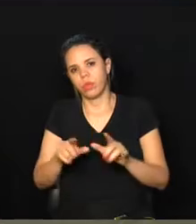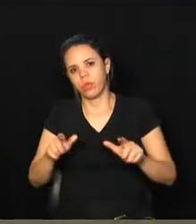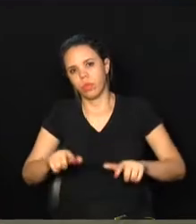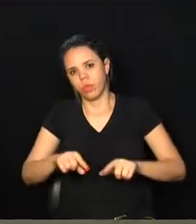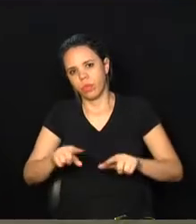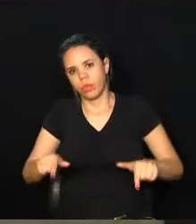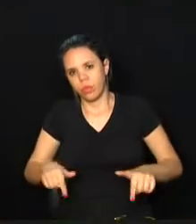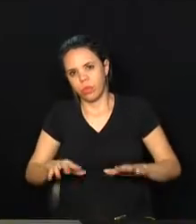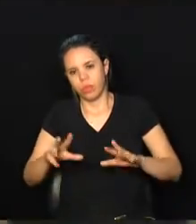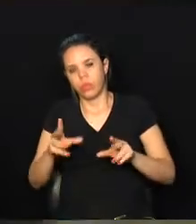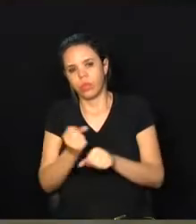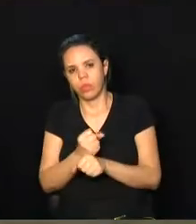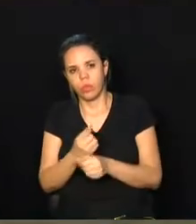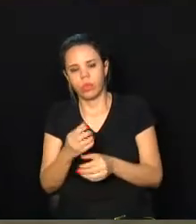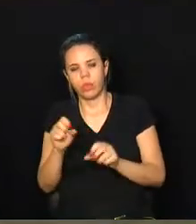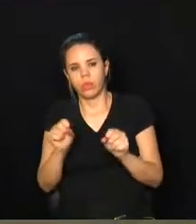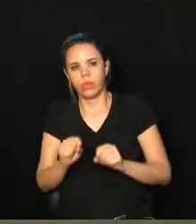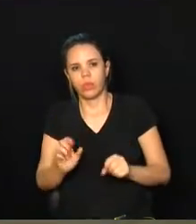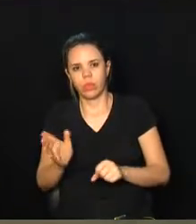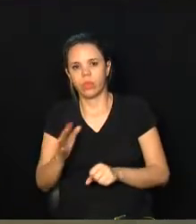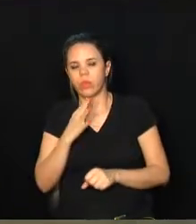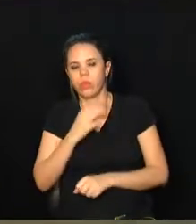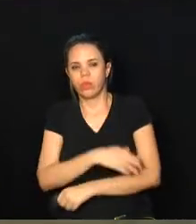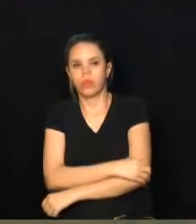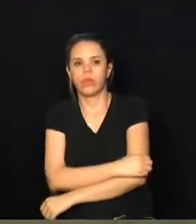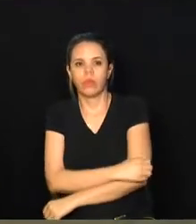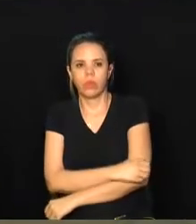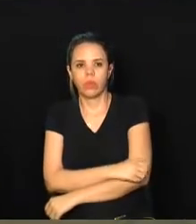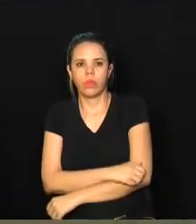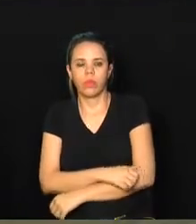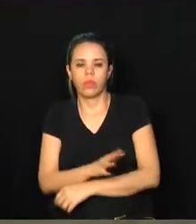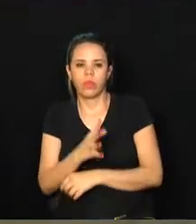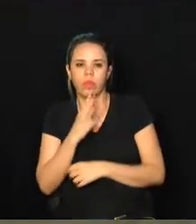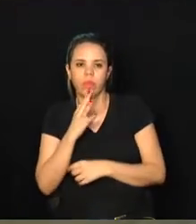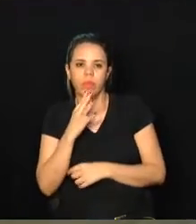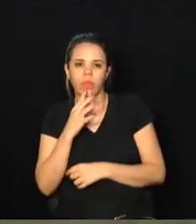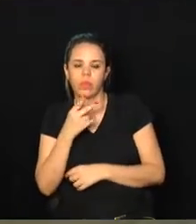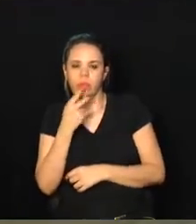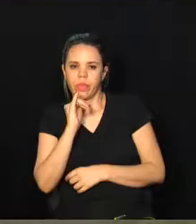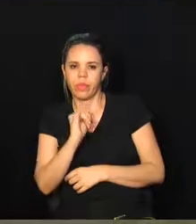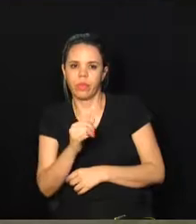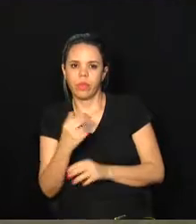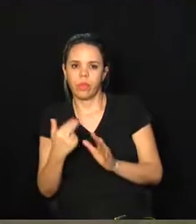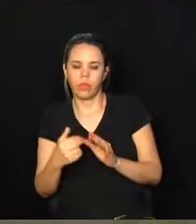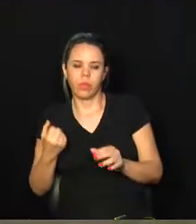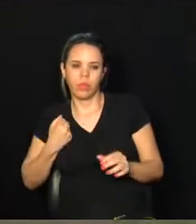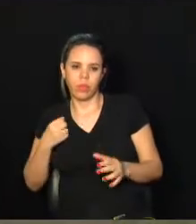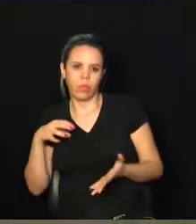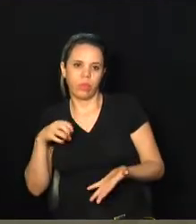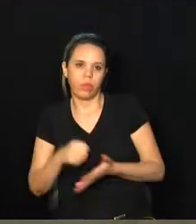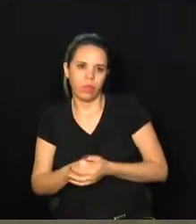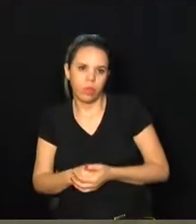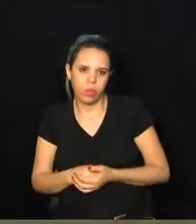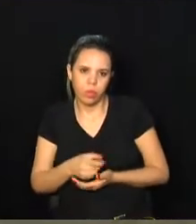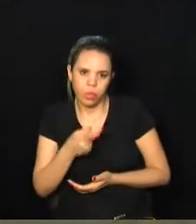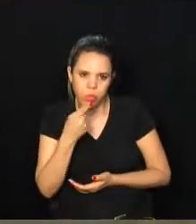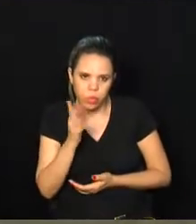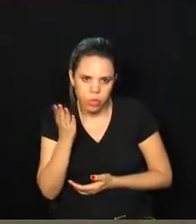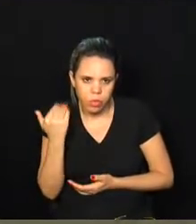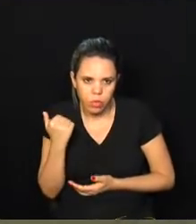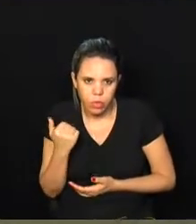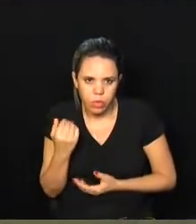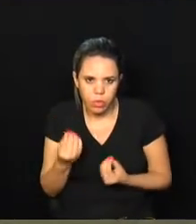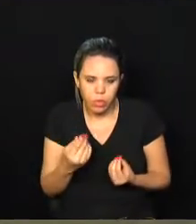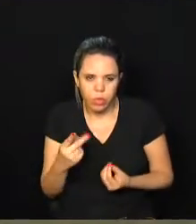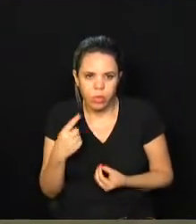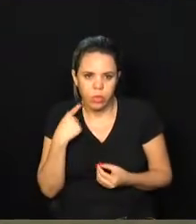Tal. Tudo isso o sistema já conhece. Ele já conhece. Quando você digita o número cadastral lá, ele já sabe como é que é o